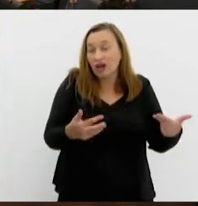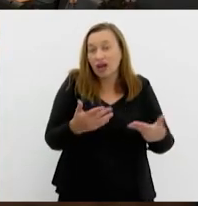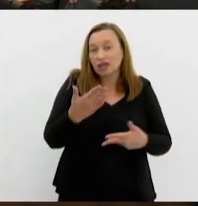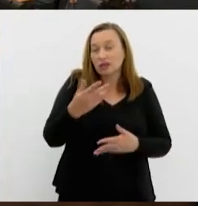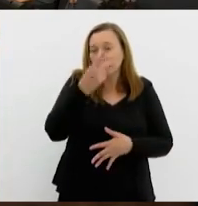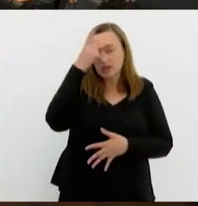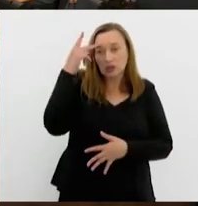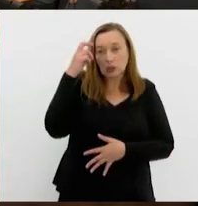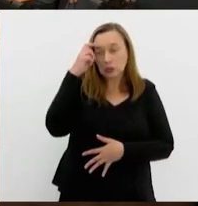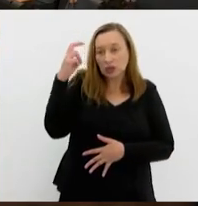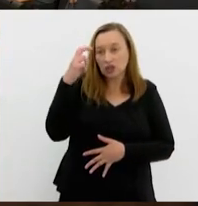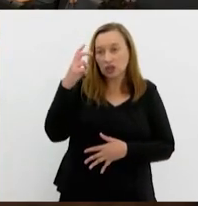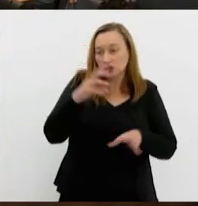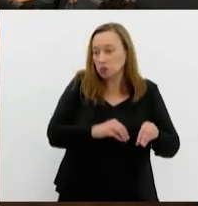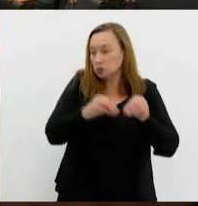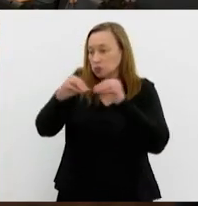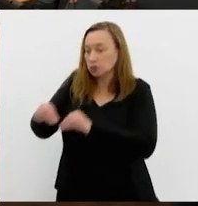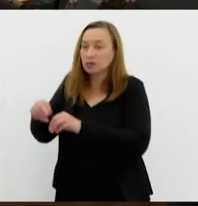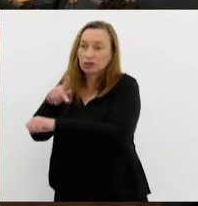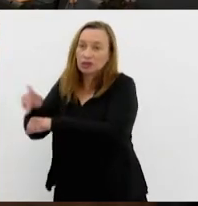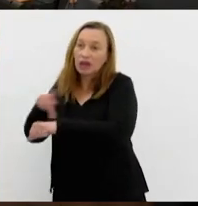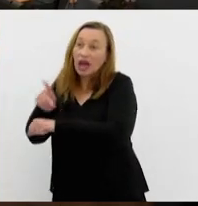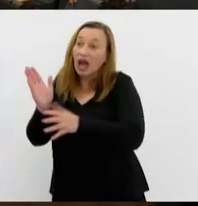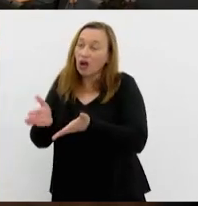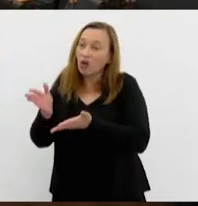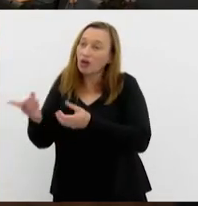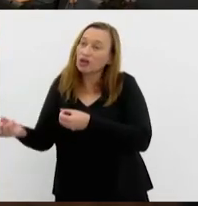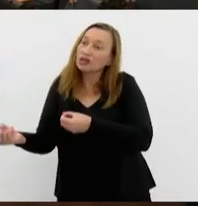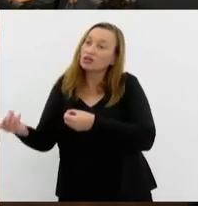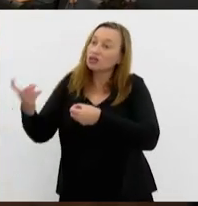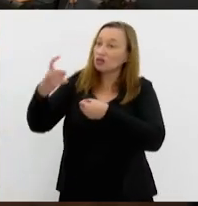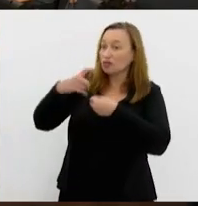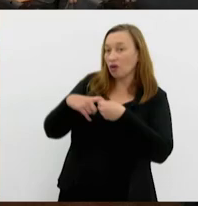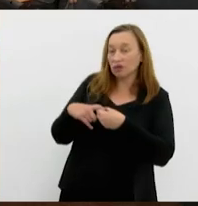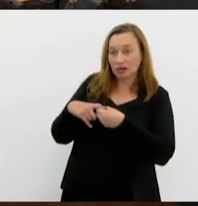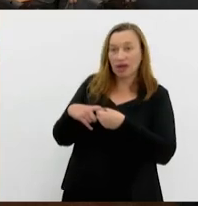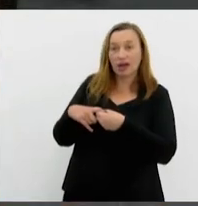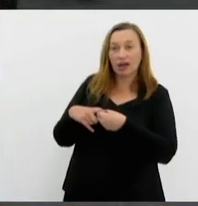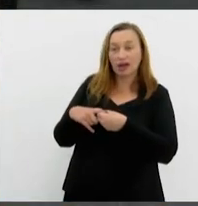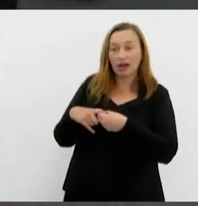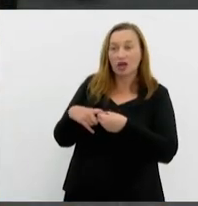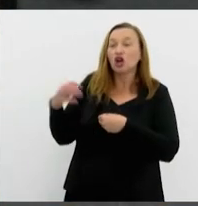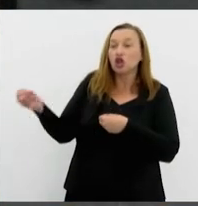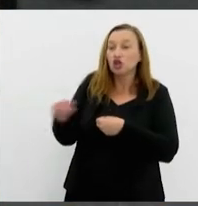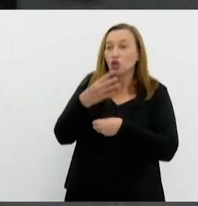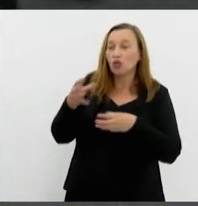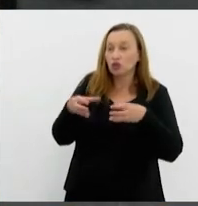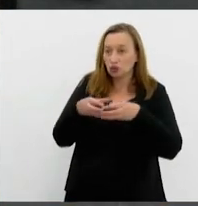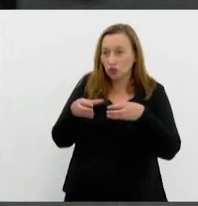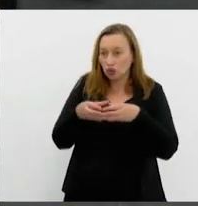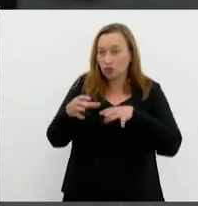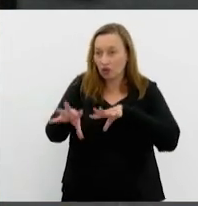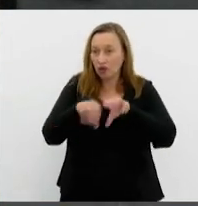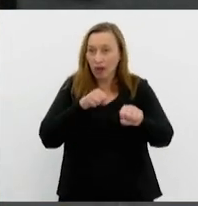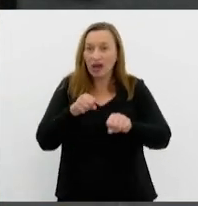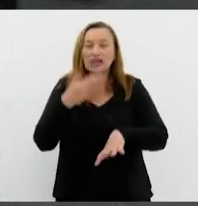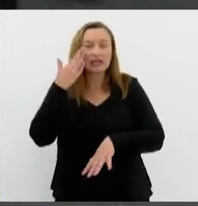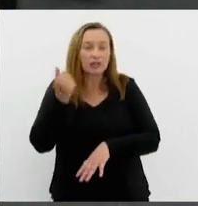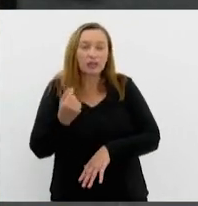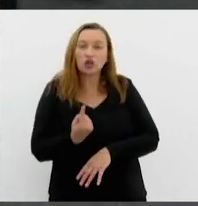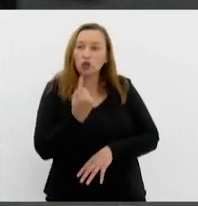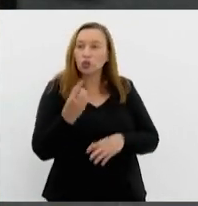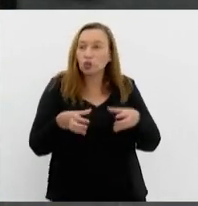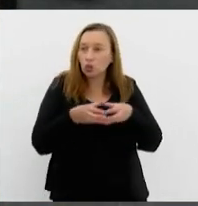tem um esforço brutal que é trazer de volta e formar novas equipes. A gente sabe que uma equipe não se